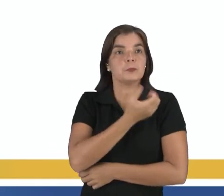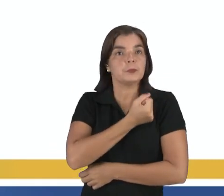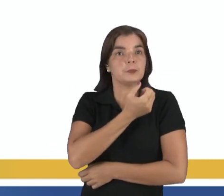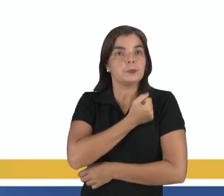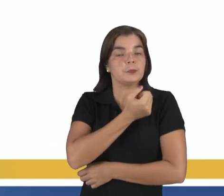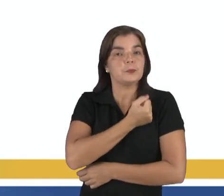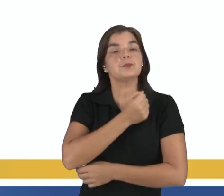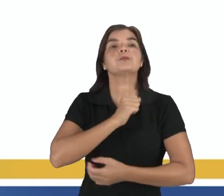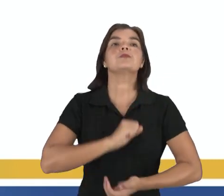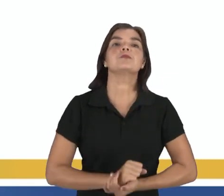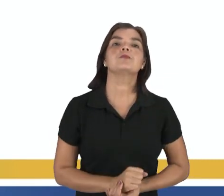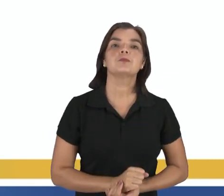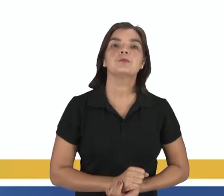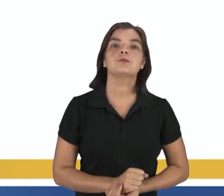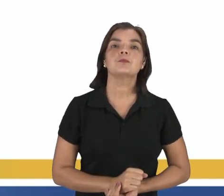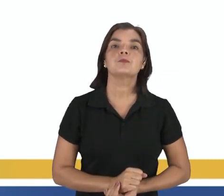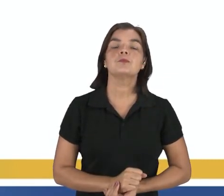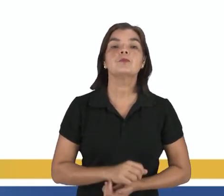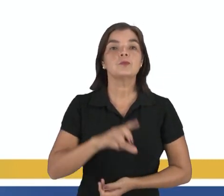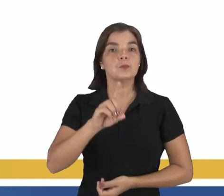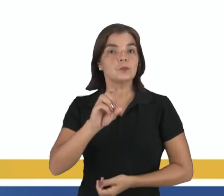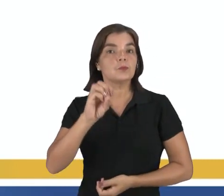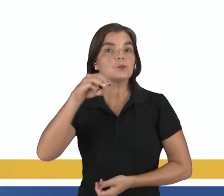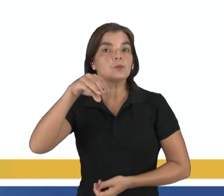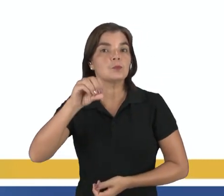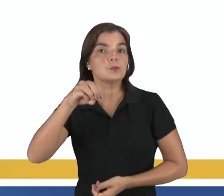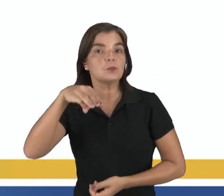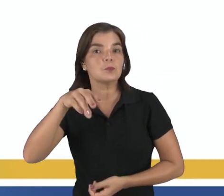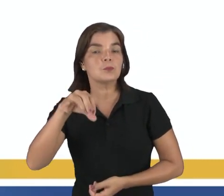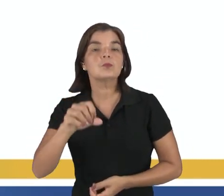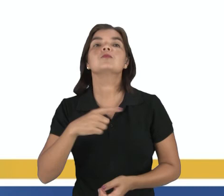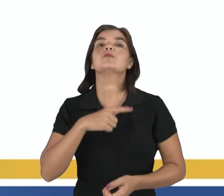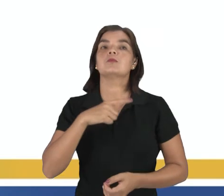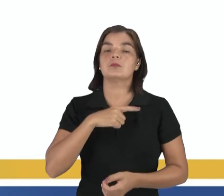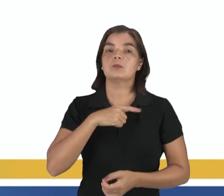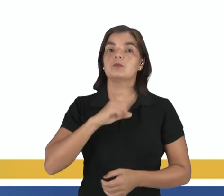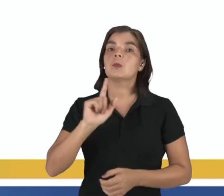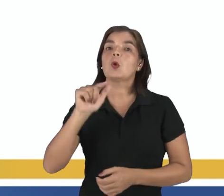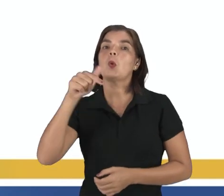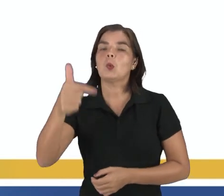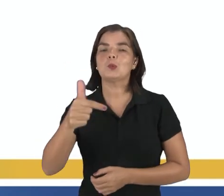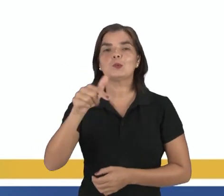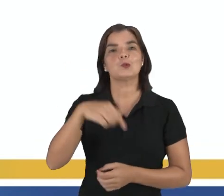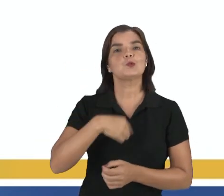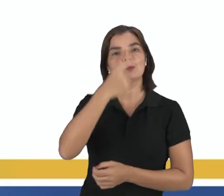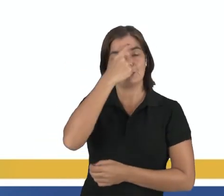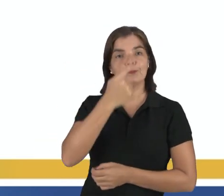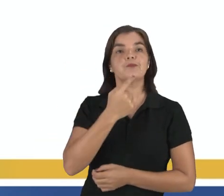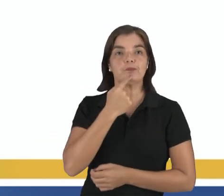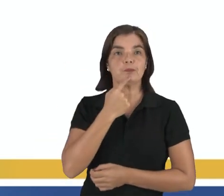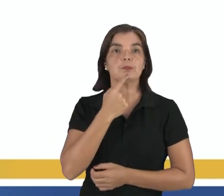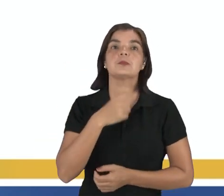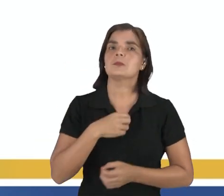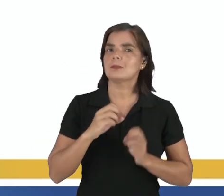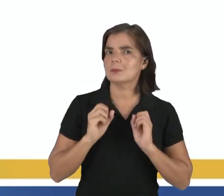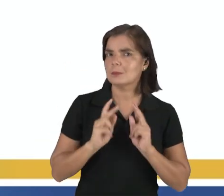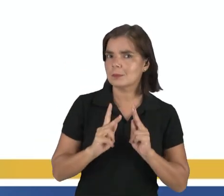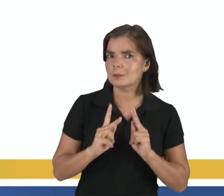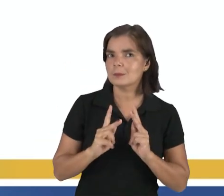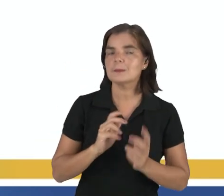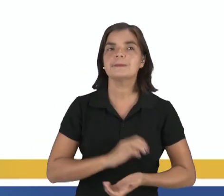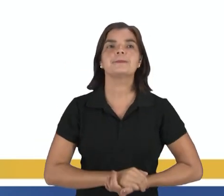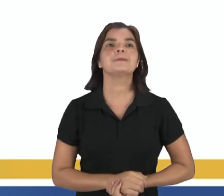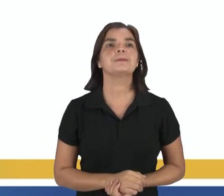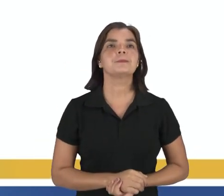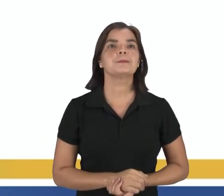número do domínio, ele vai ter um contradomínio, uma imagem. Tudo certinho até